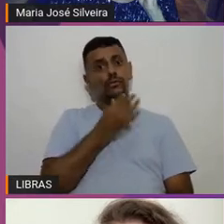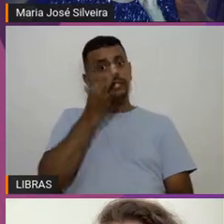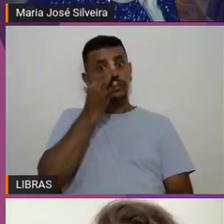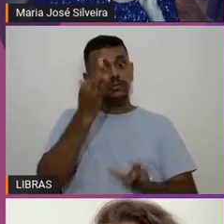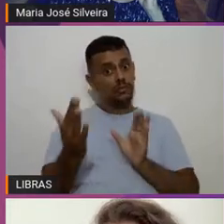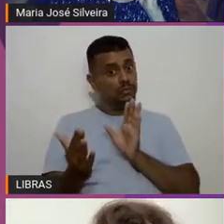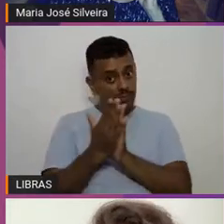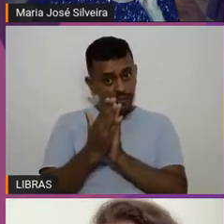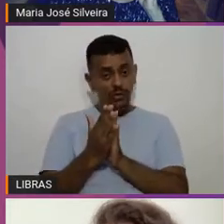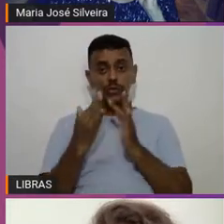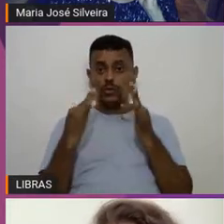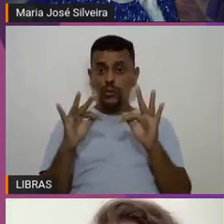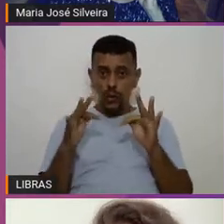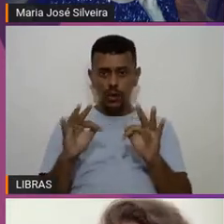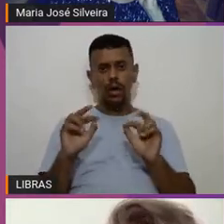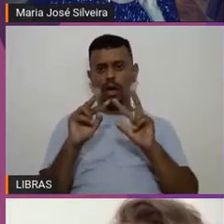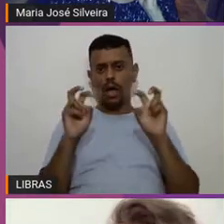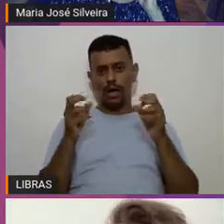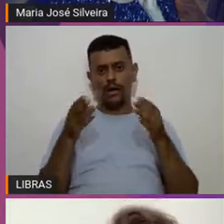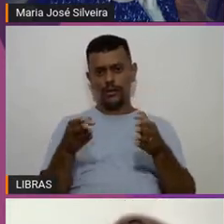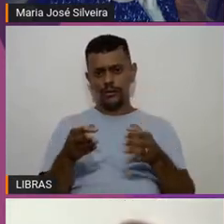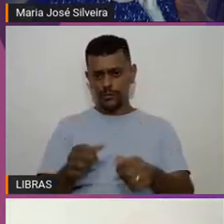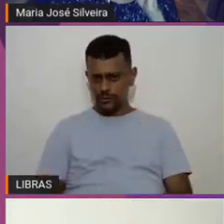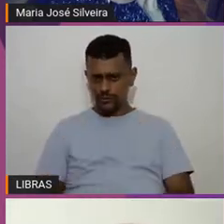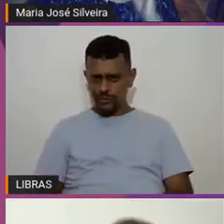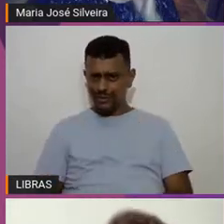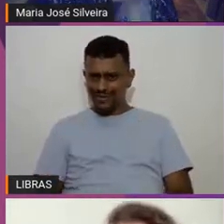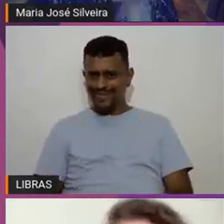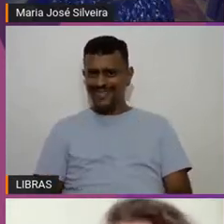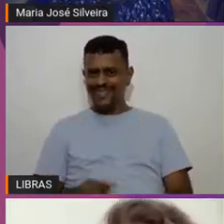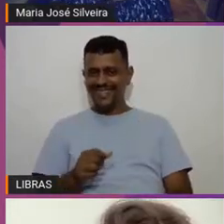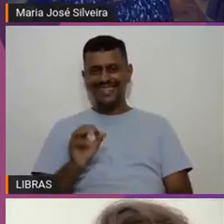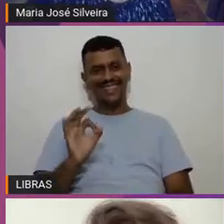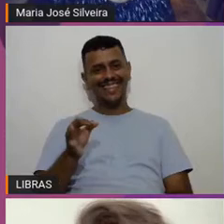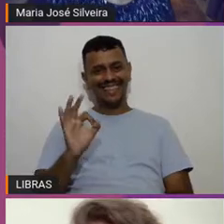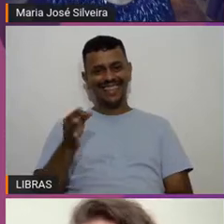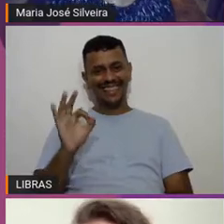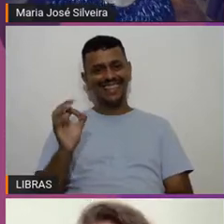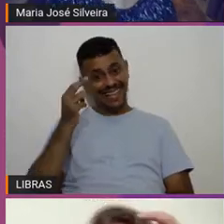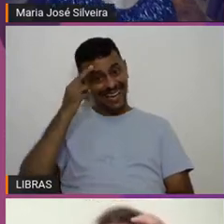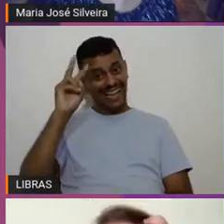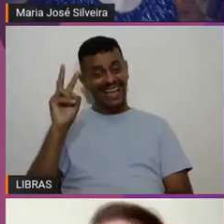né Tem algo já não lembro que a pergunta era era o processo de